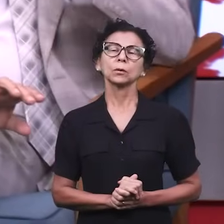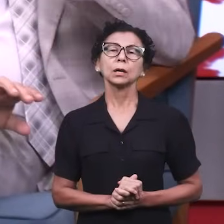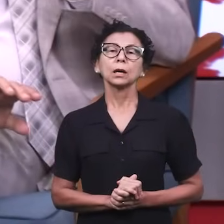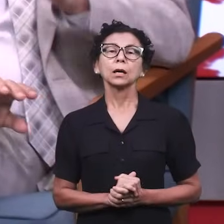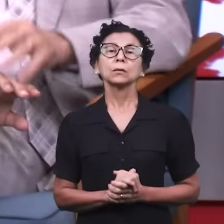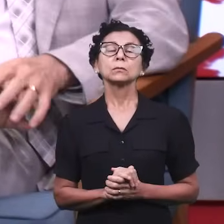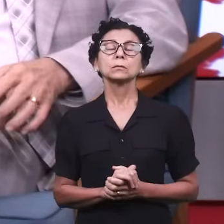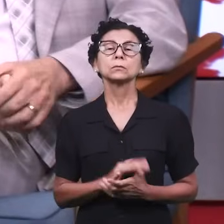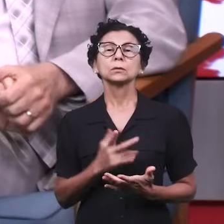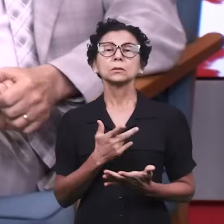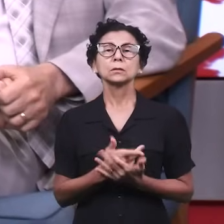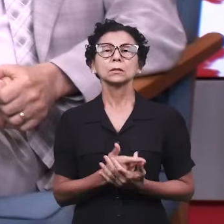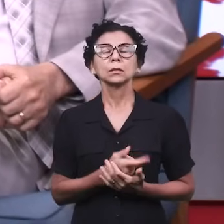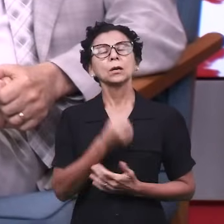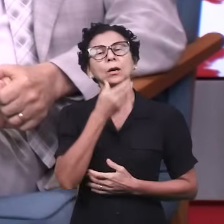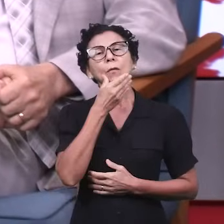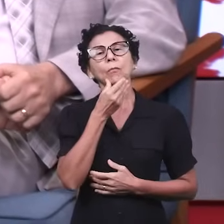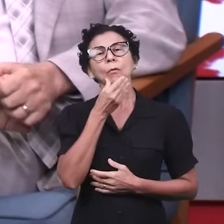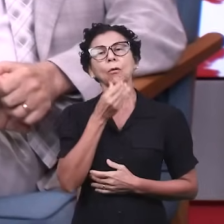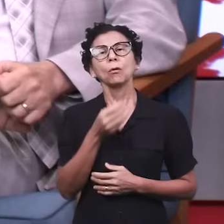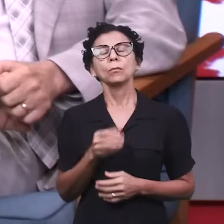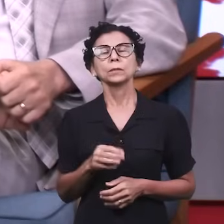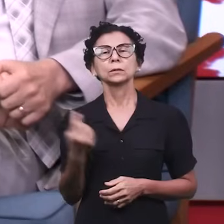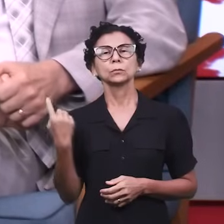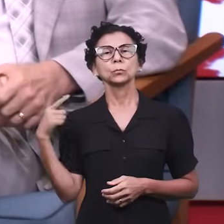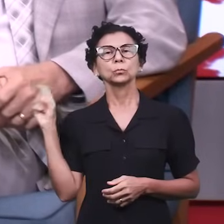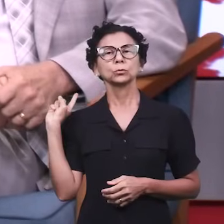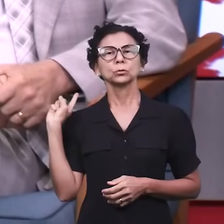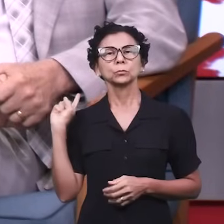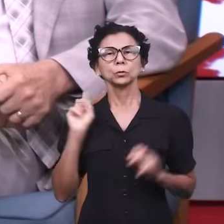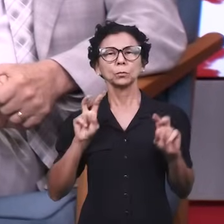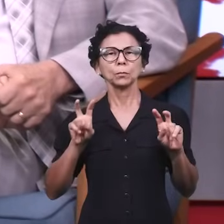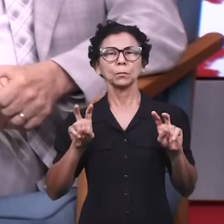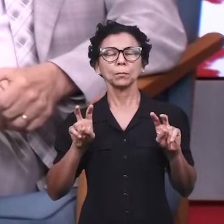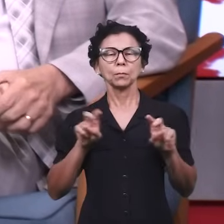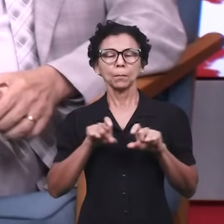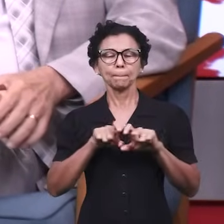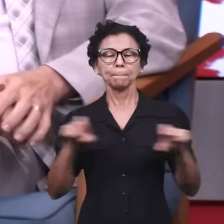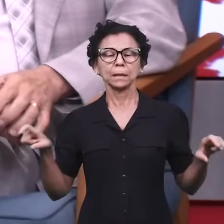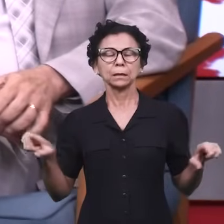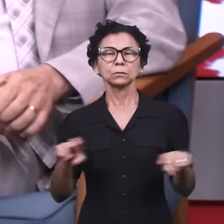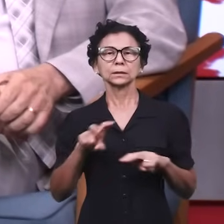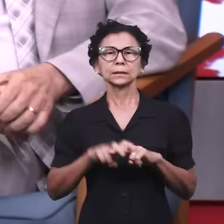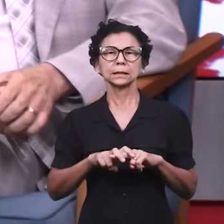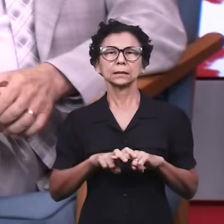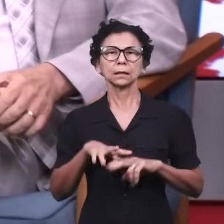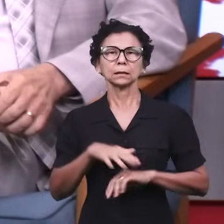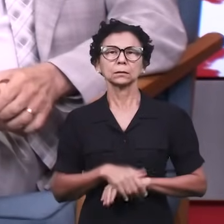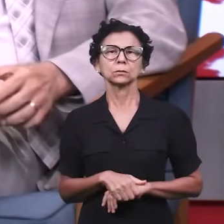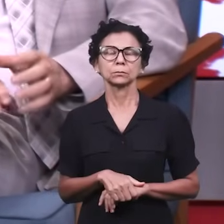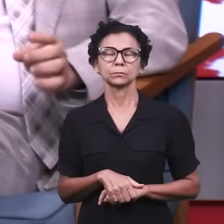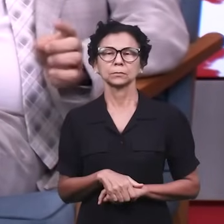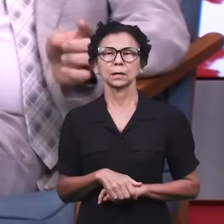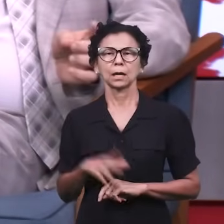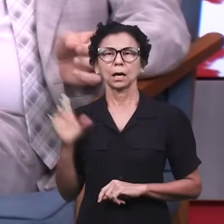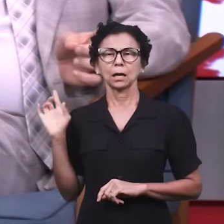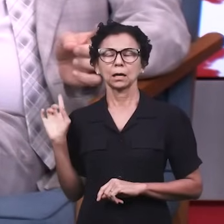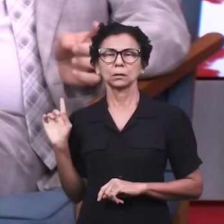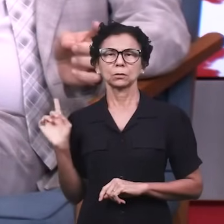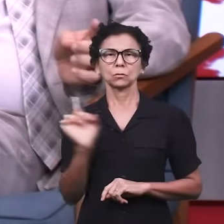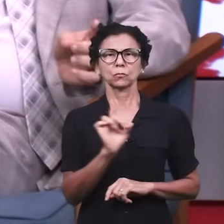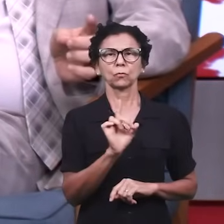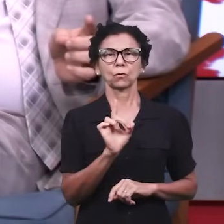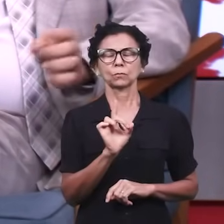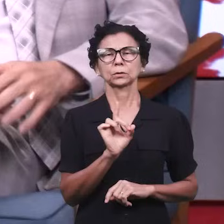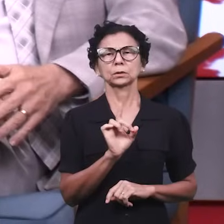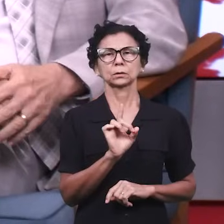Estava um homem no último banco. Nós fomos atendê-lo. Ele enfiou a mão no bolso, tinha uma carta